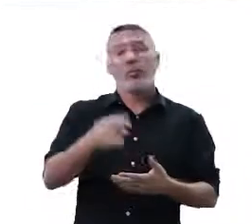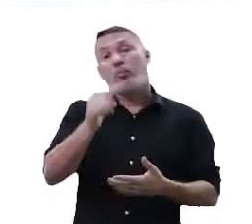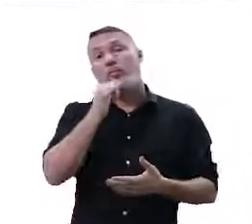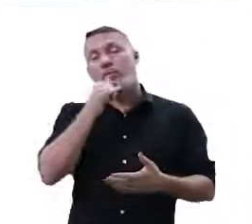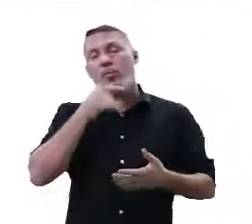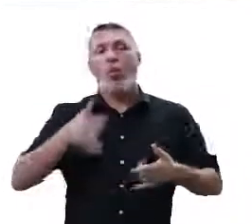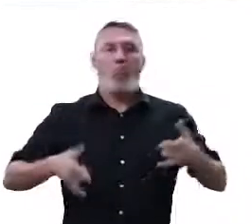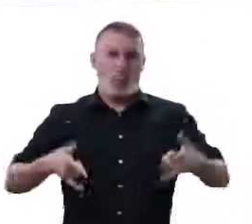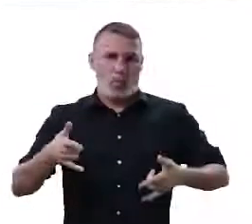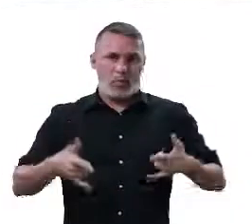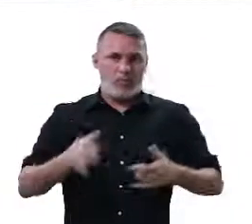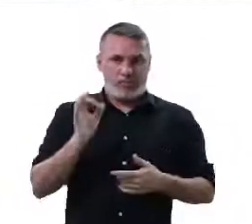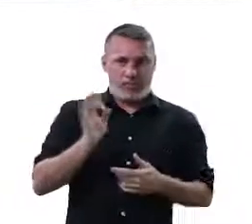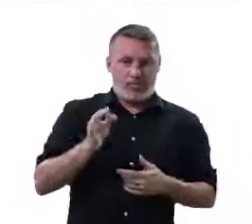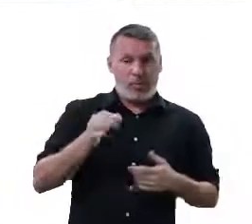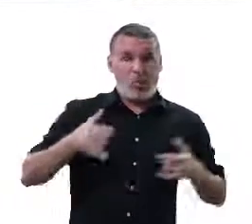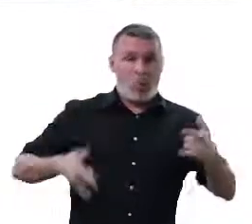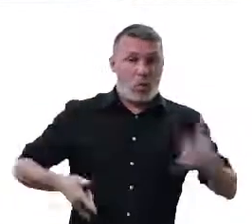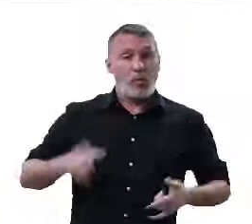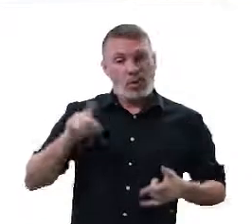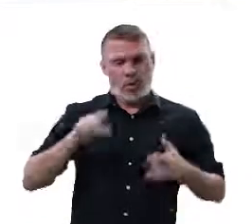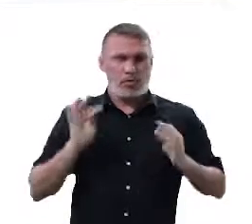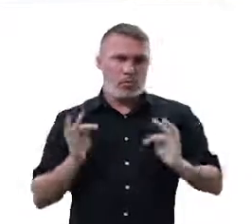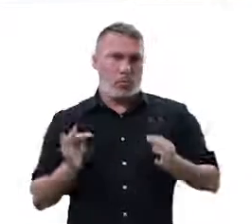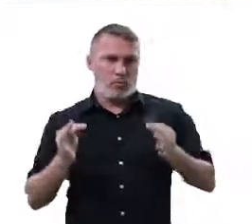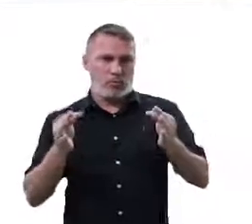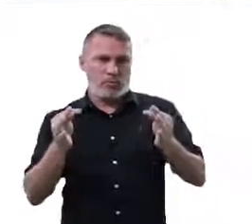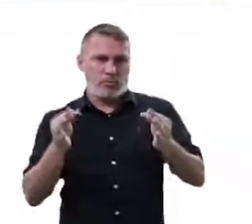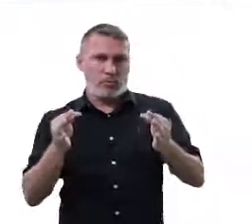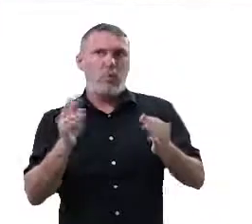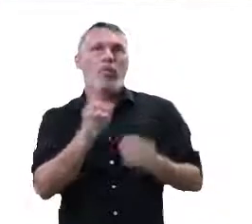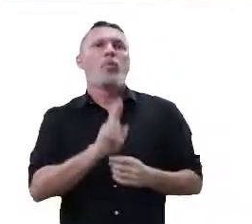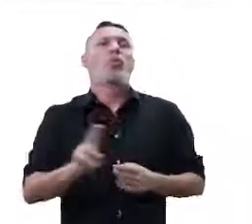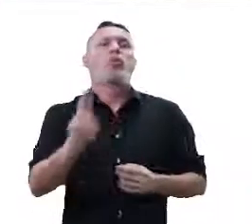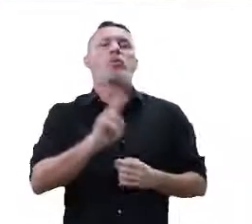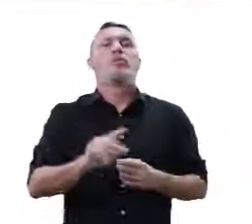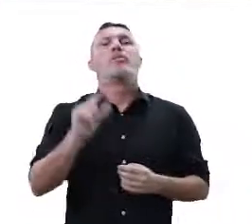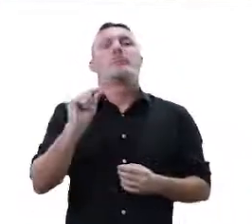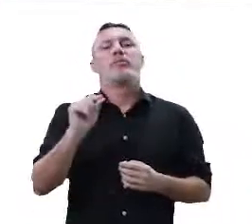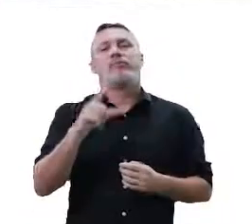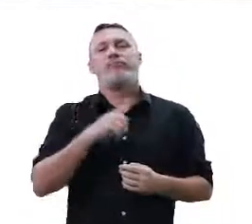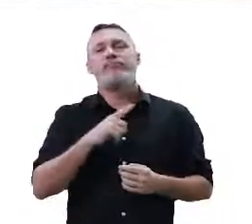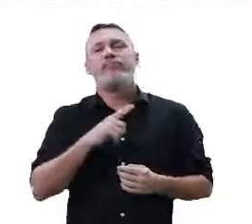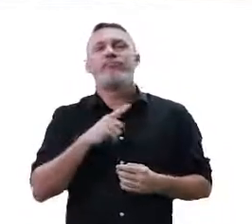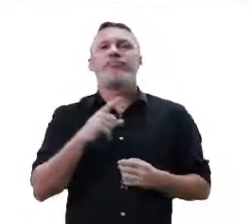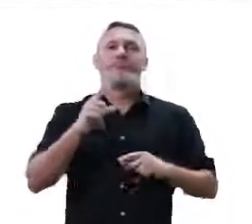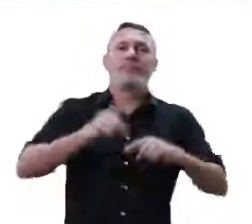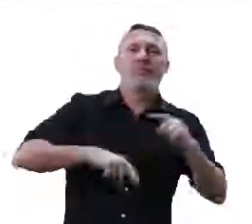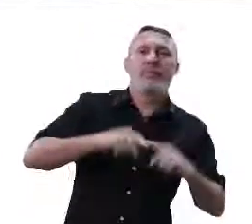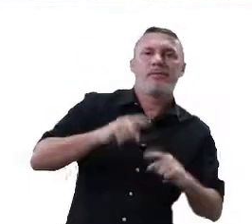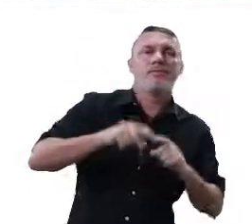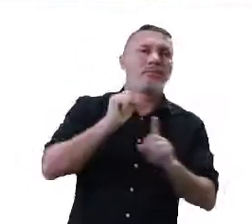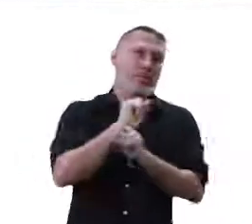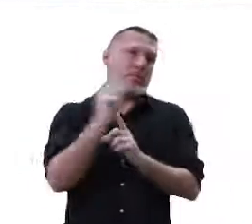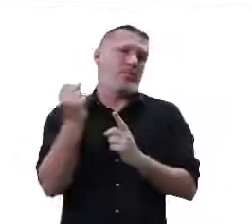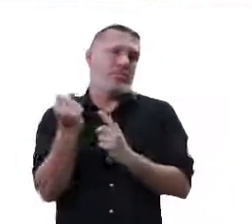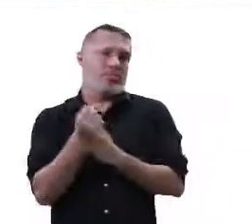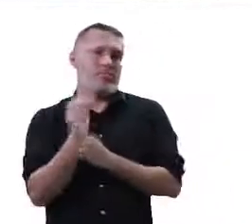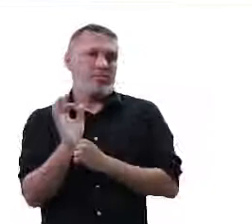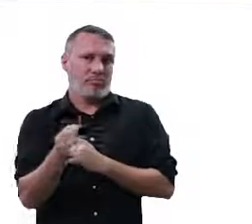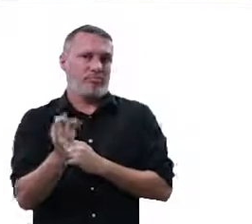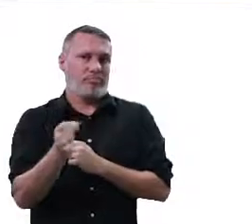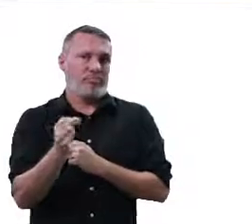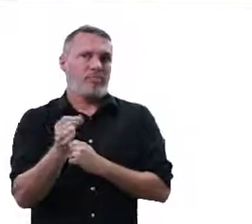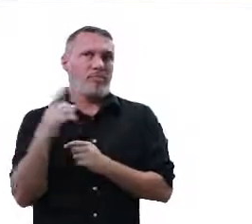isso se processa? Eu falei o exemplo do robô. O robô é uma tecnologia utilizada para a satisfação material da